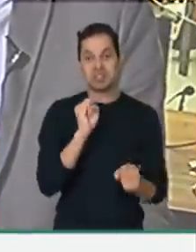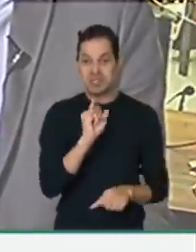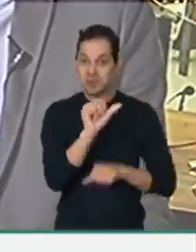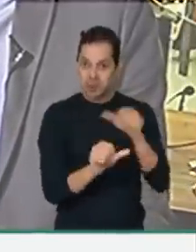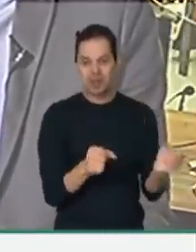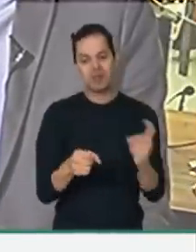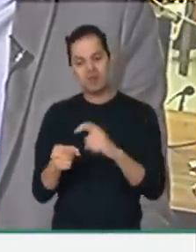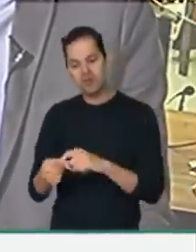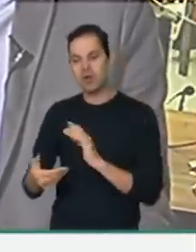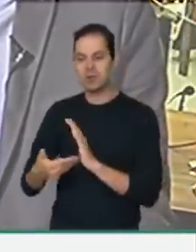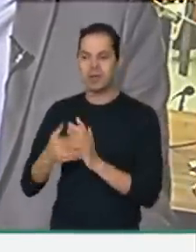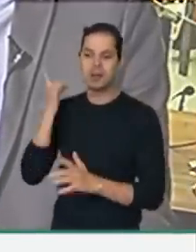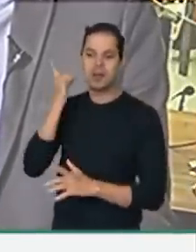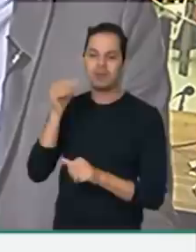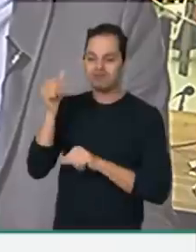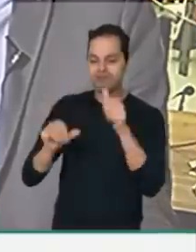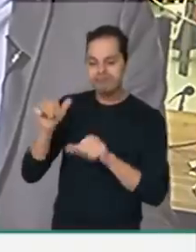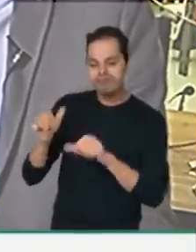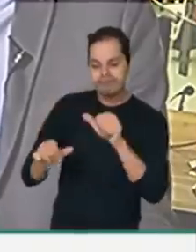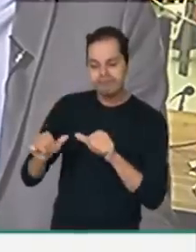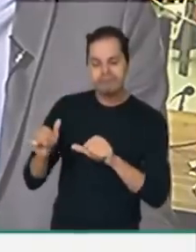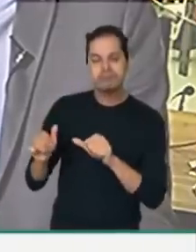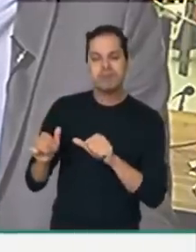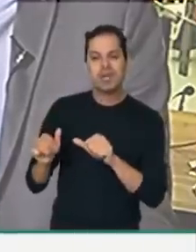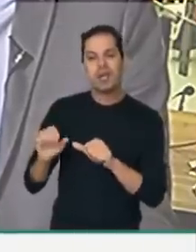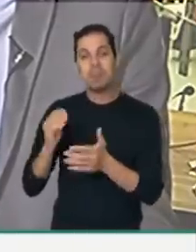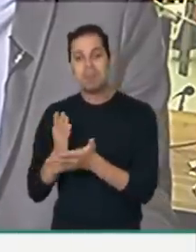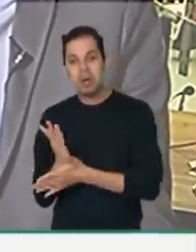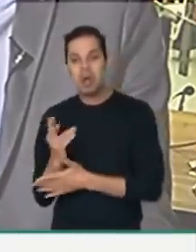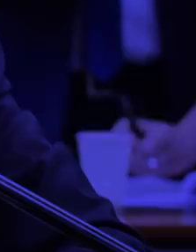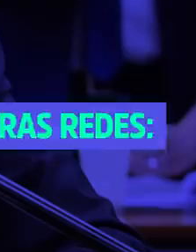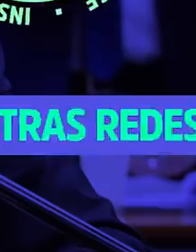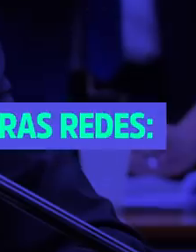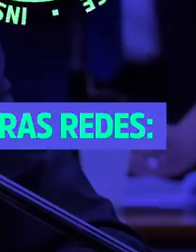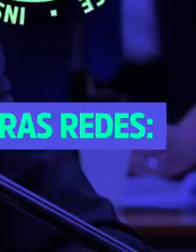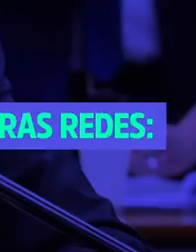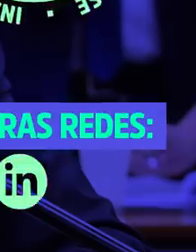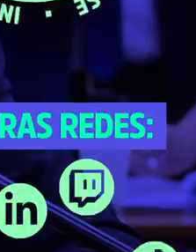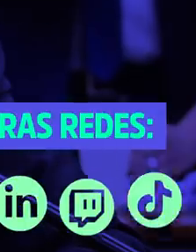Câmara, para que os deputados avaliem o que os senadores porventura aprovarem lá de modificação.